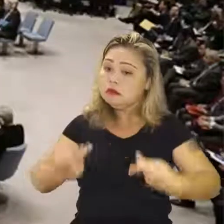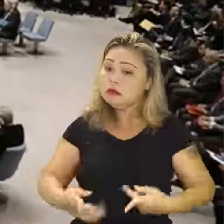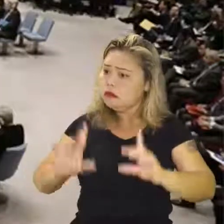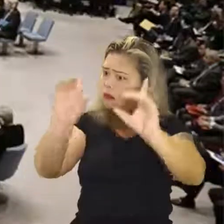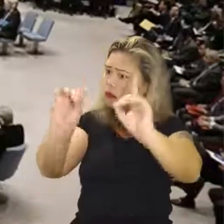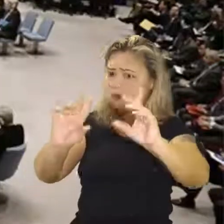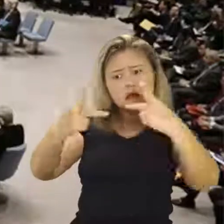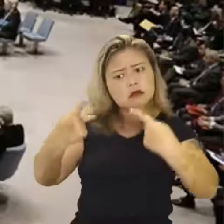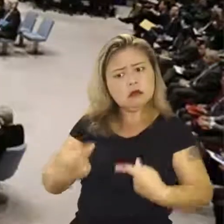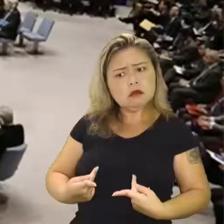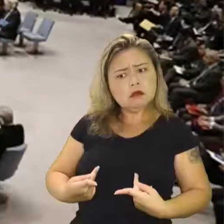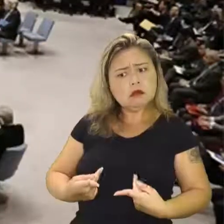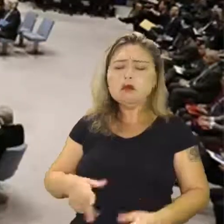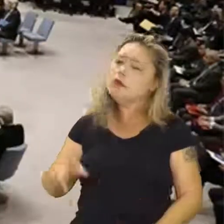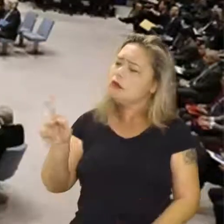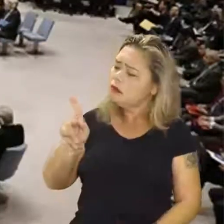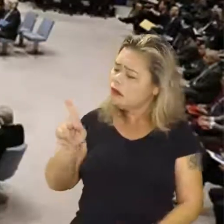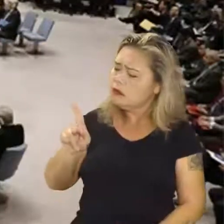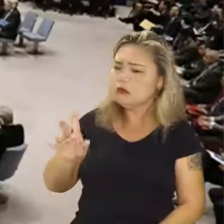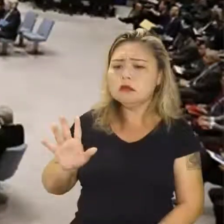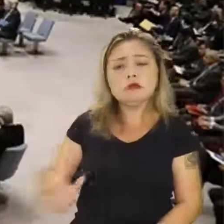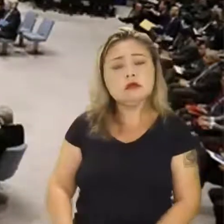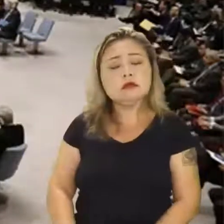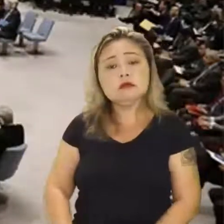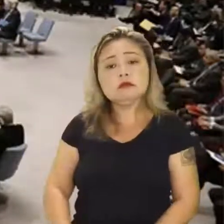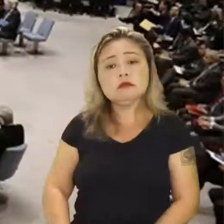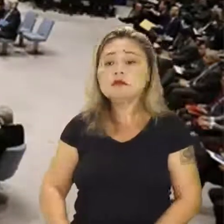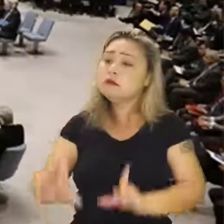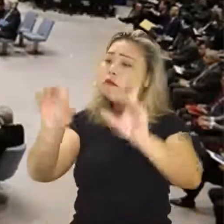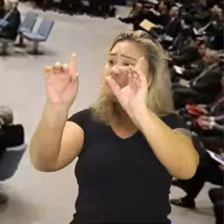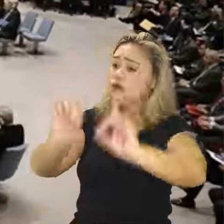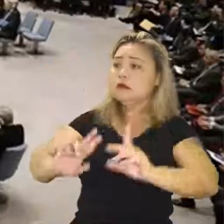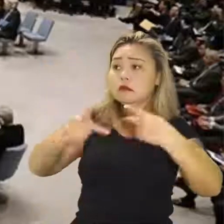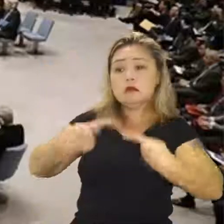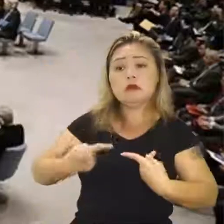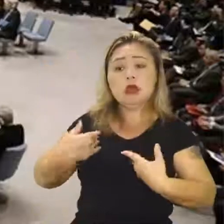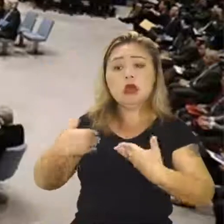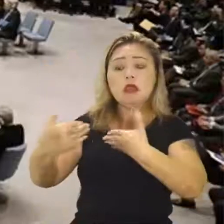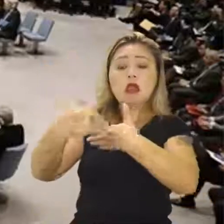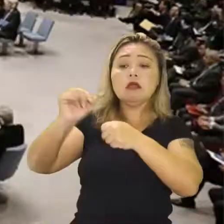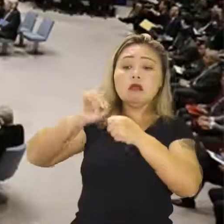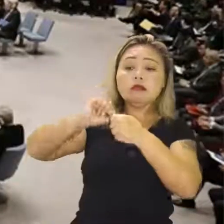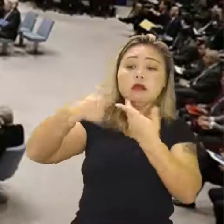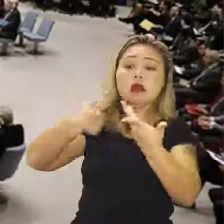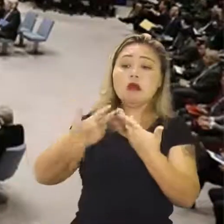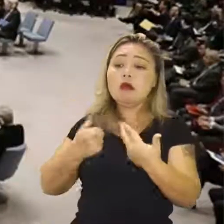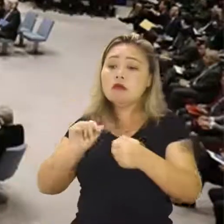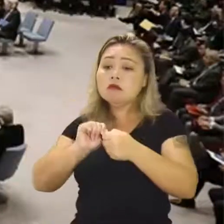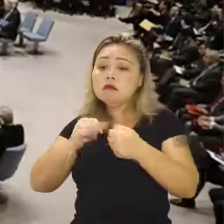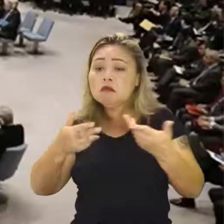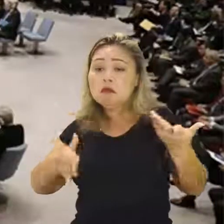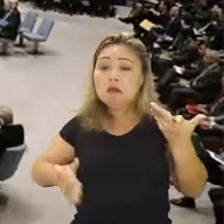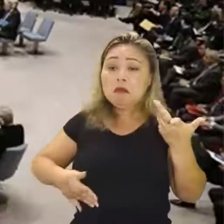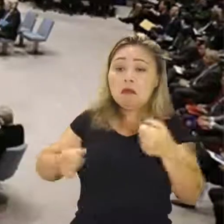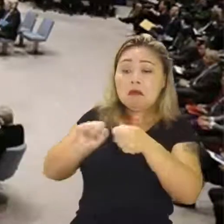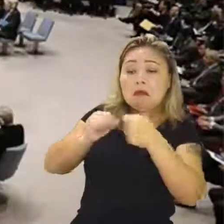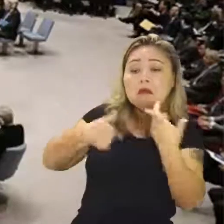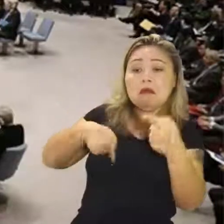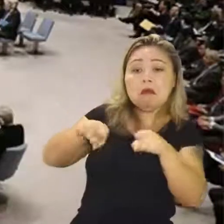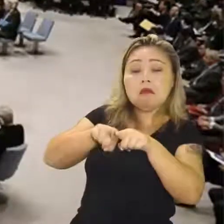Direitos humanos? Professor, direitos humanos não é defender bandido? Não é isso que já